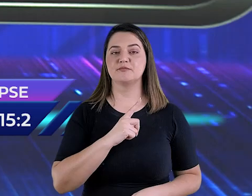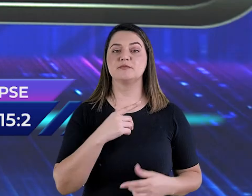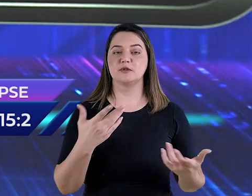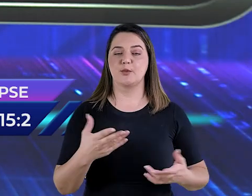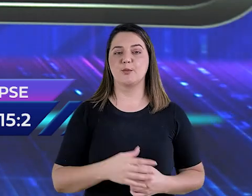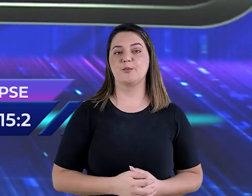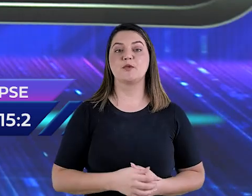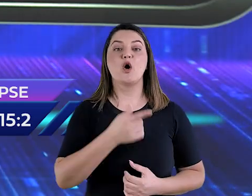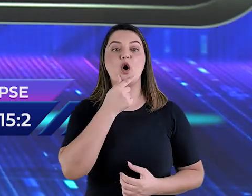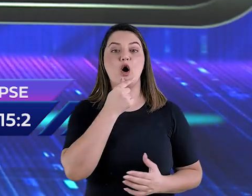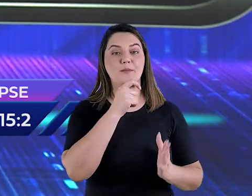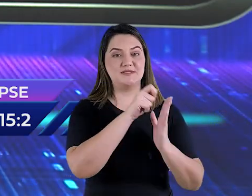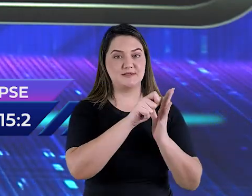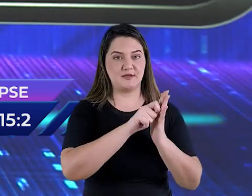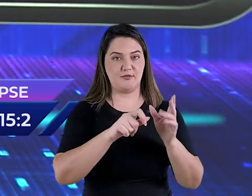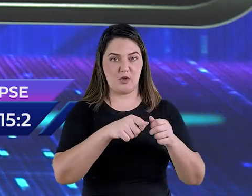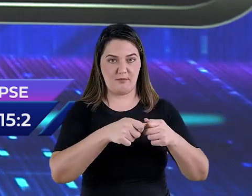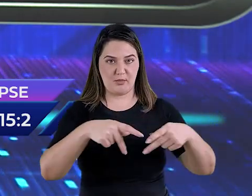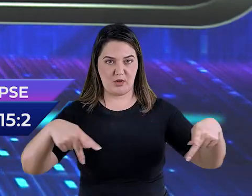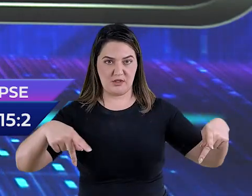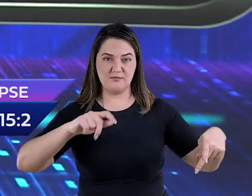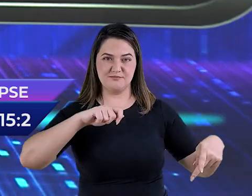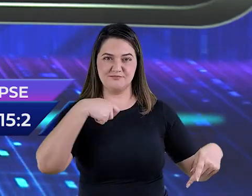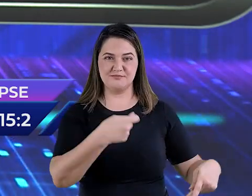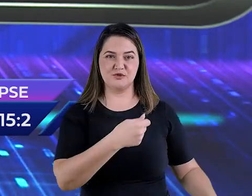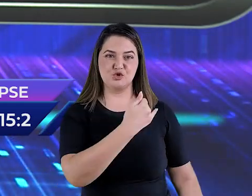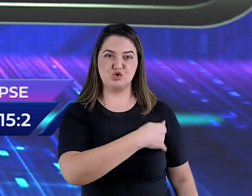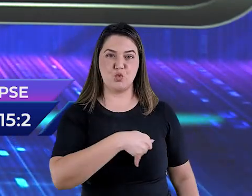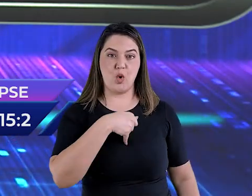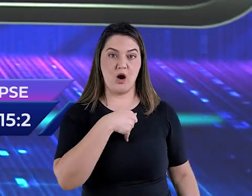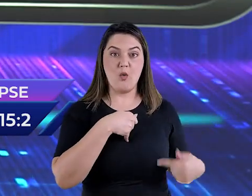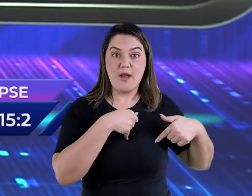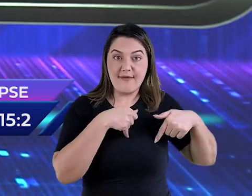João está vendo aqui os salvos